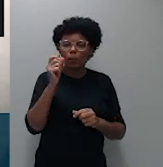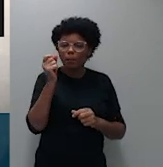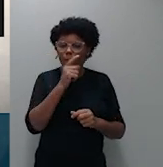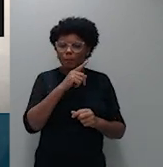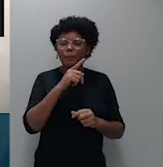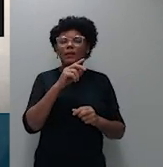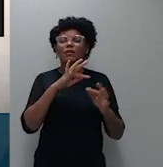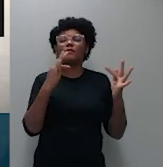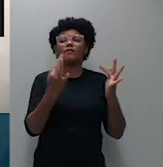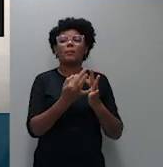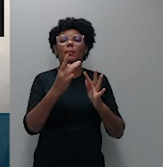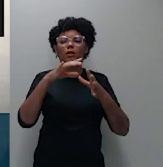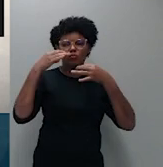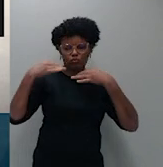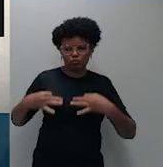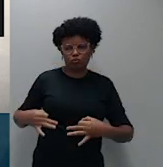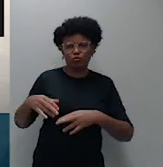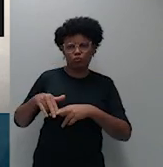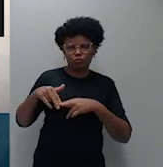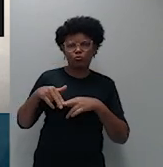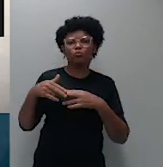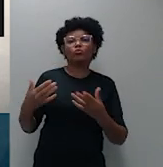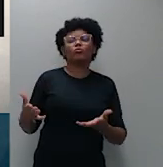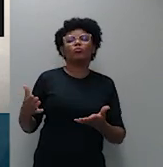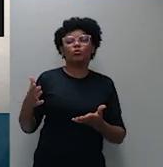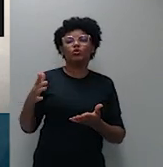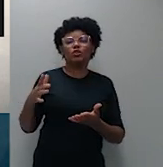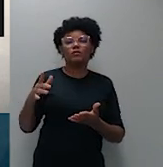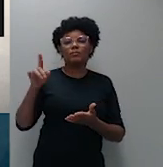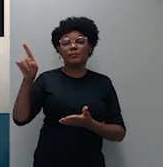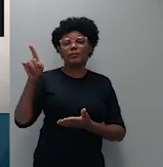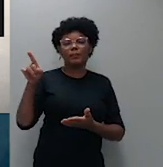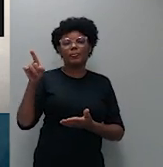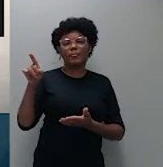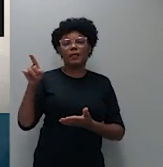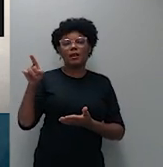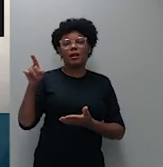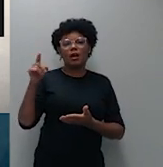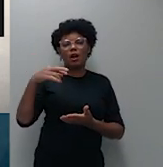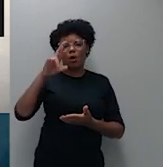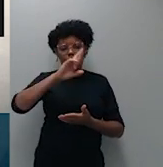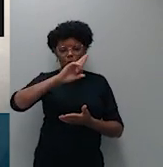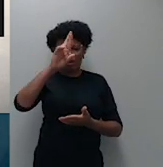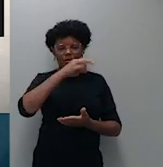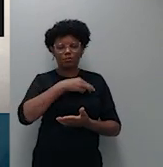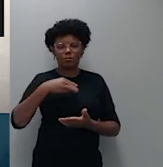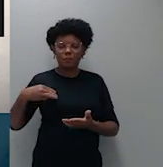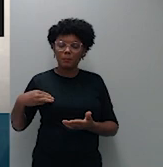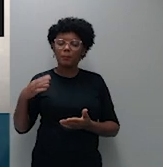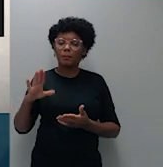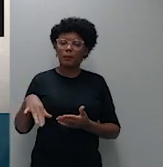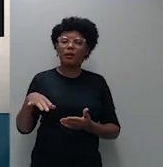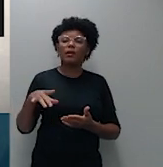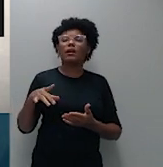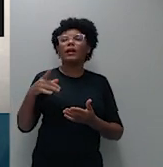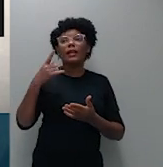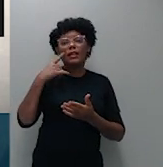justo motivo ou mediante oitiva do ministério representado ministério público em apreciação judicial